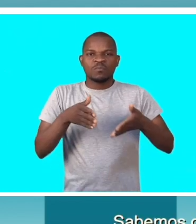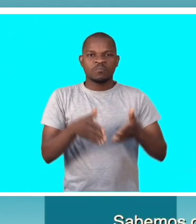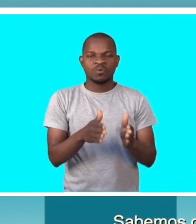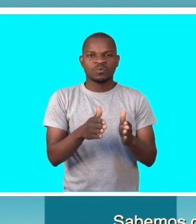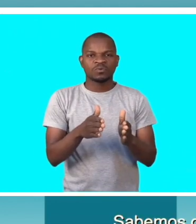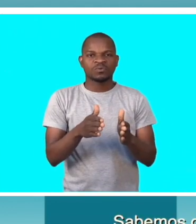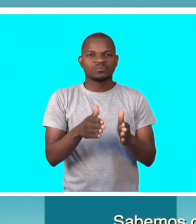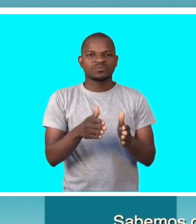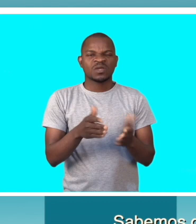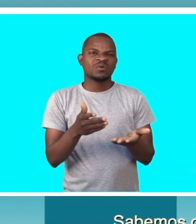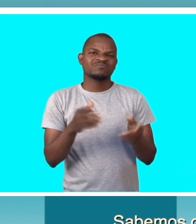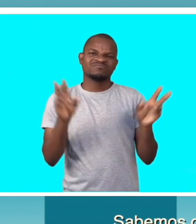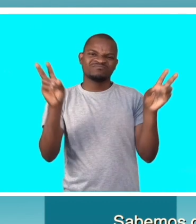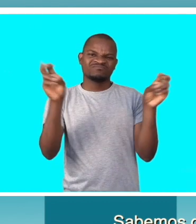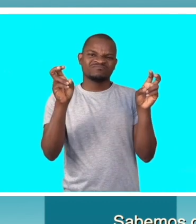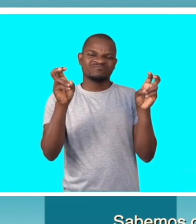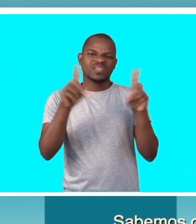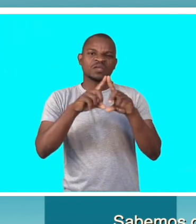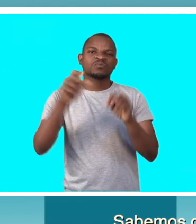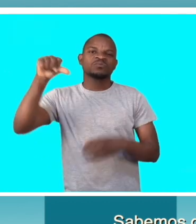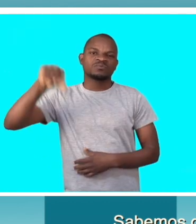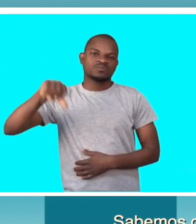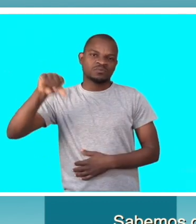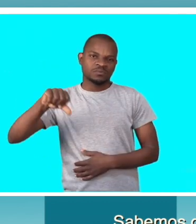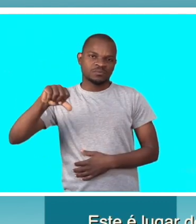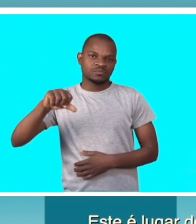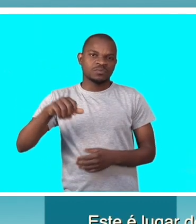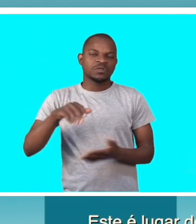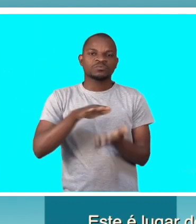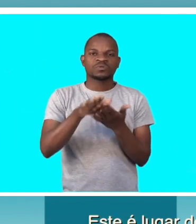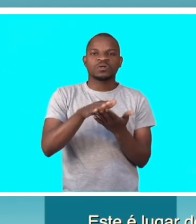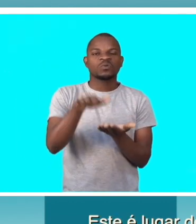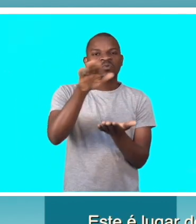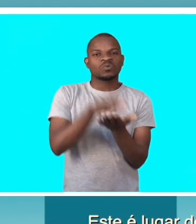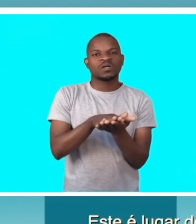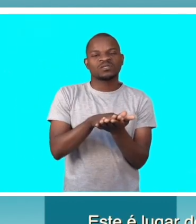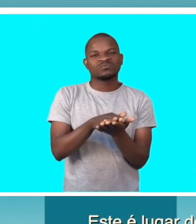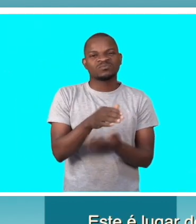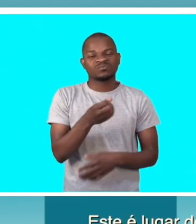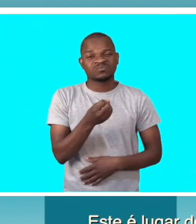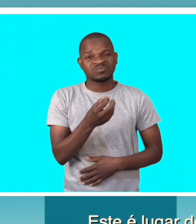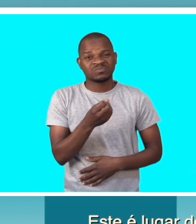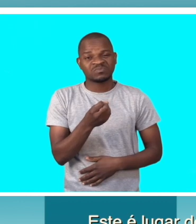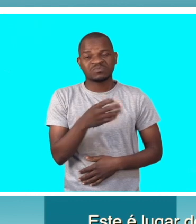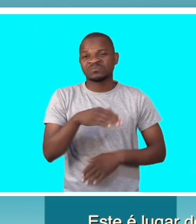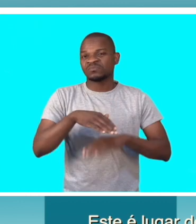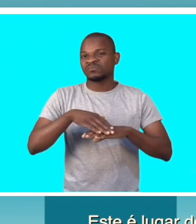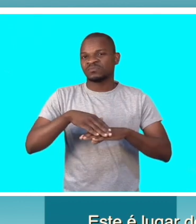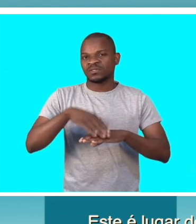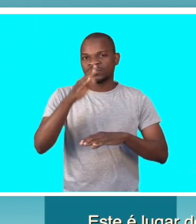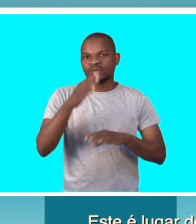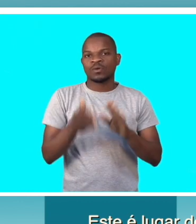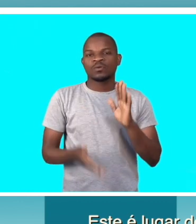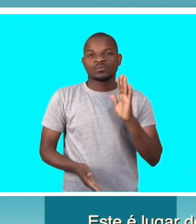mulheres, quando falam de maternidade, falam não de um jeito bonito. Esse é um lugar de muita dor, desde o princípio do